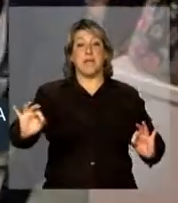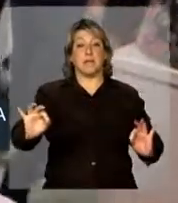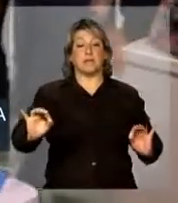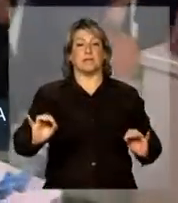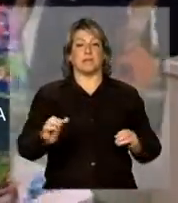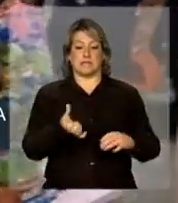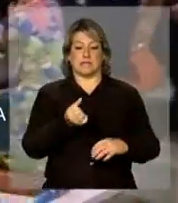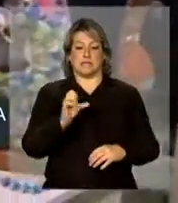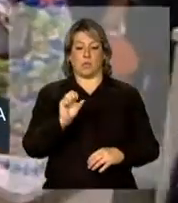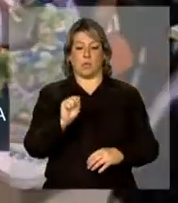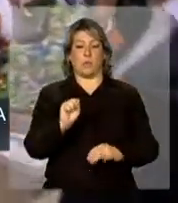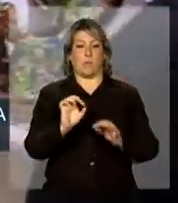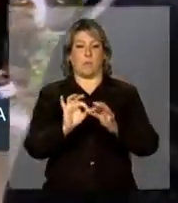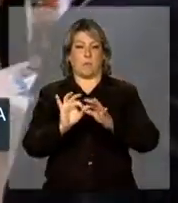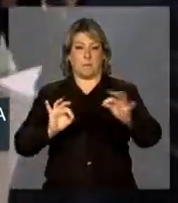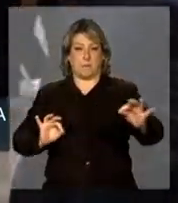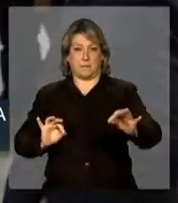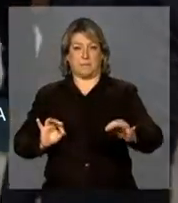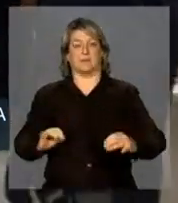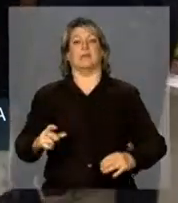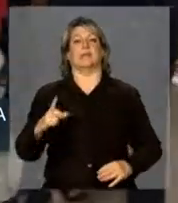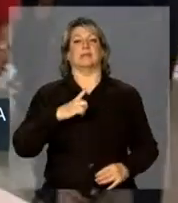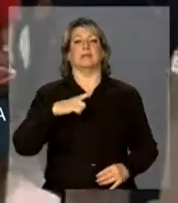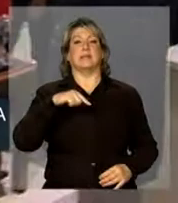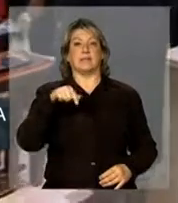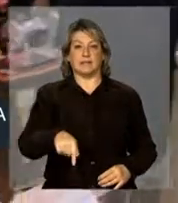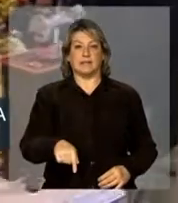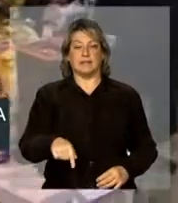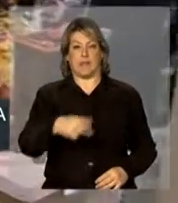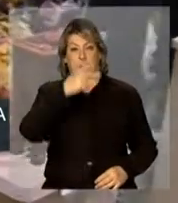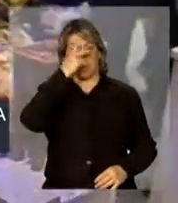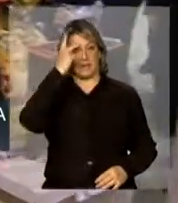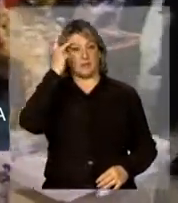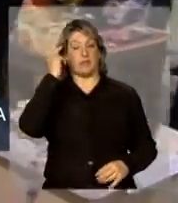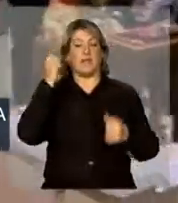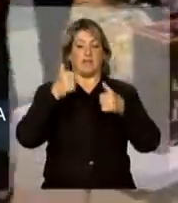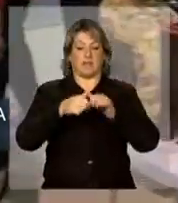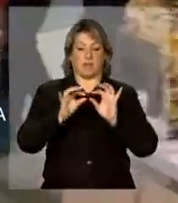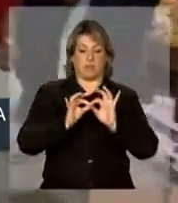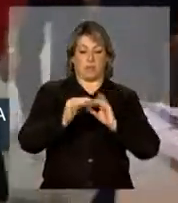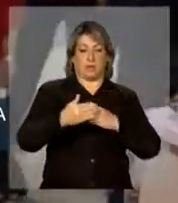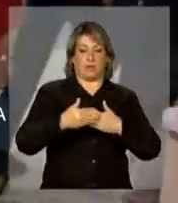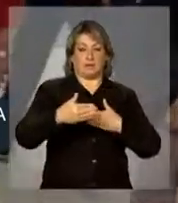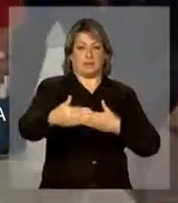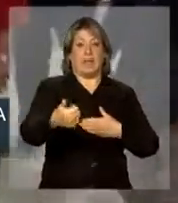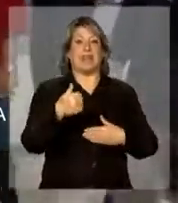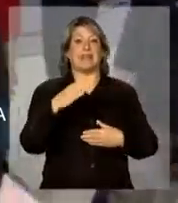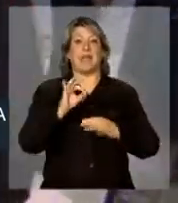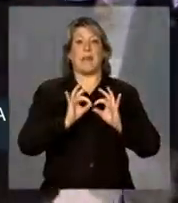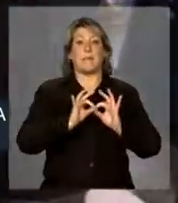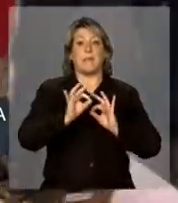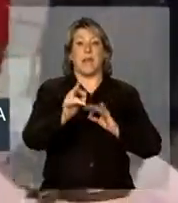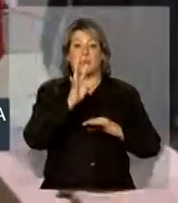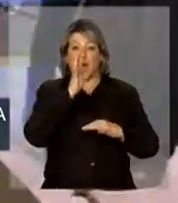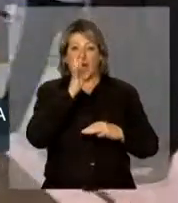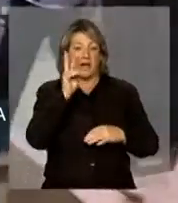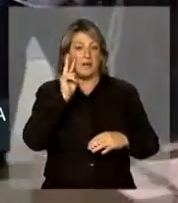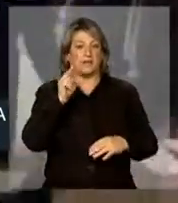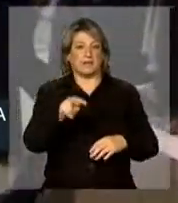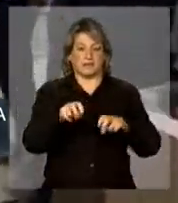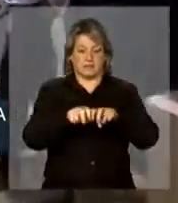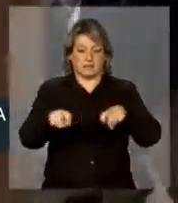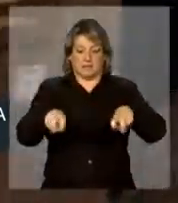68 metros de largura e as pessoas vão ficar uma distância de dez metros do campo